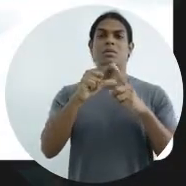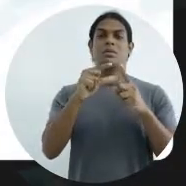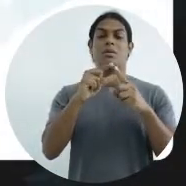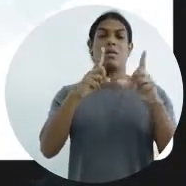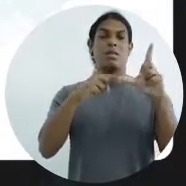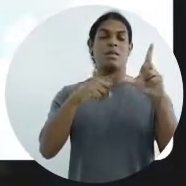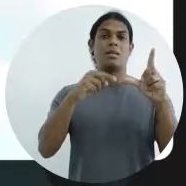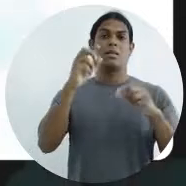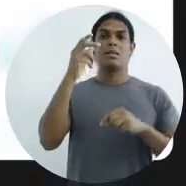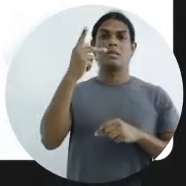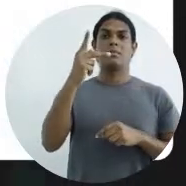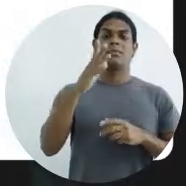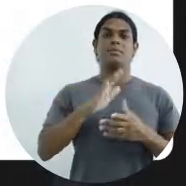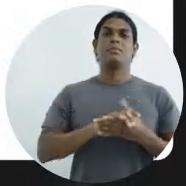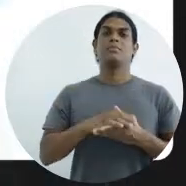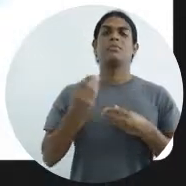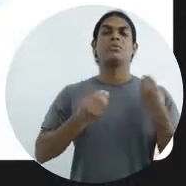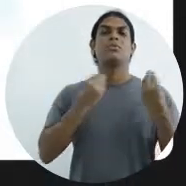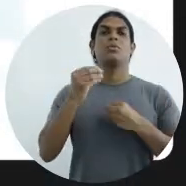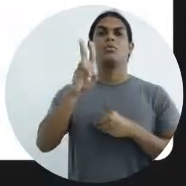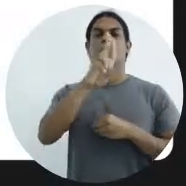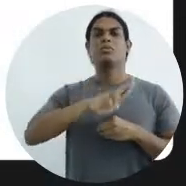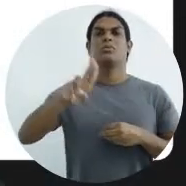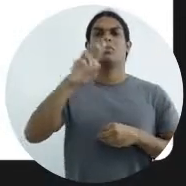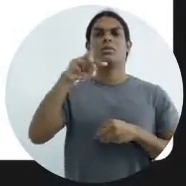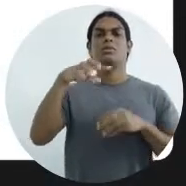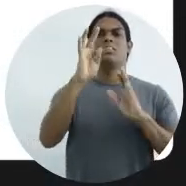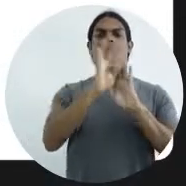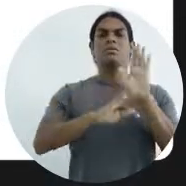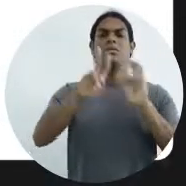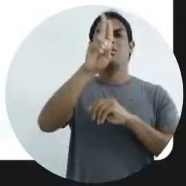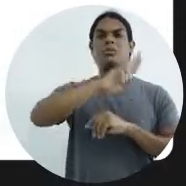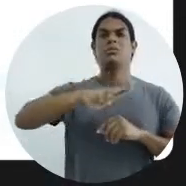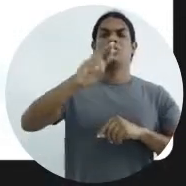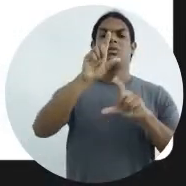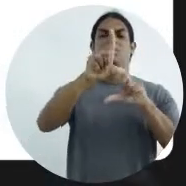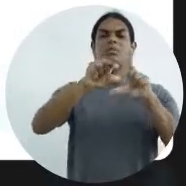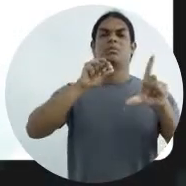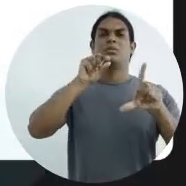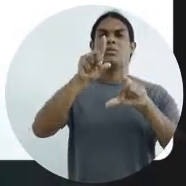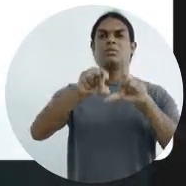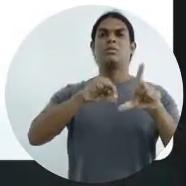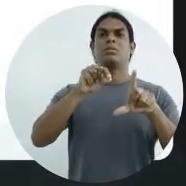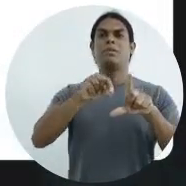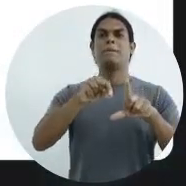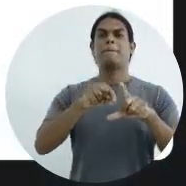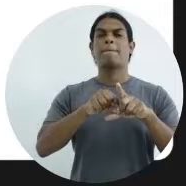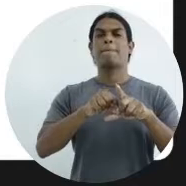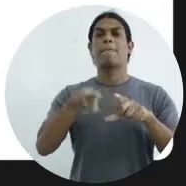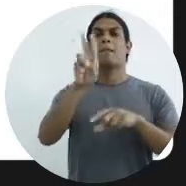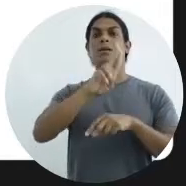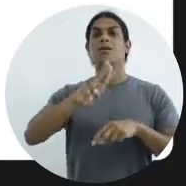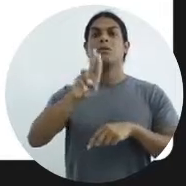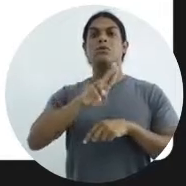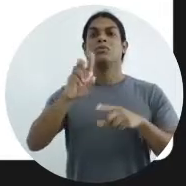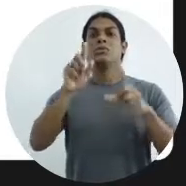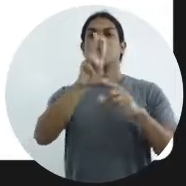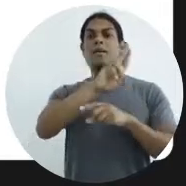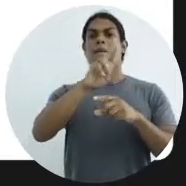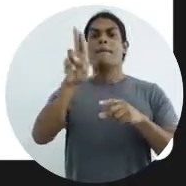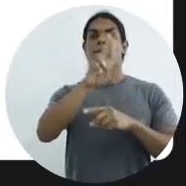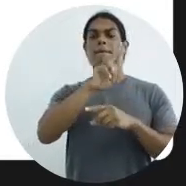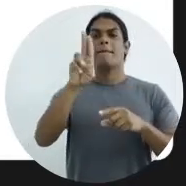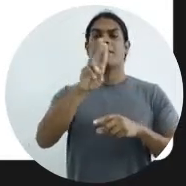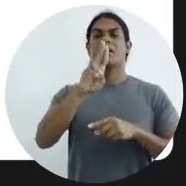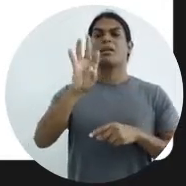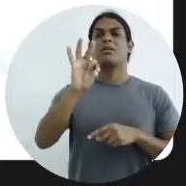gente pode pegar esse texto e usá-lo? A gente seleciona o elemento e coloca text. Então, text, abre